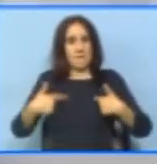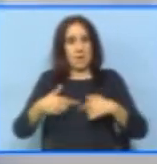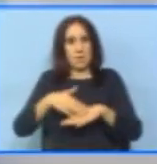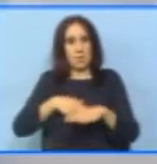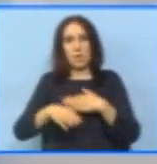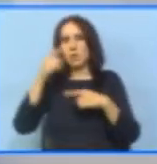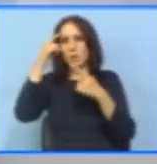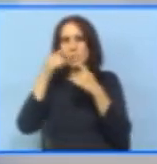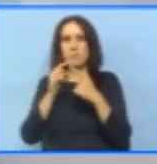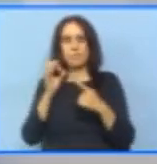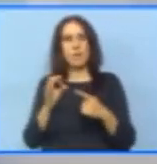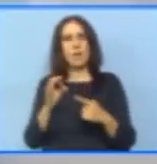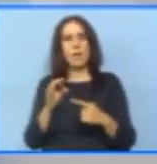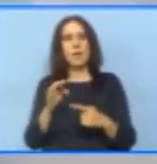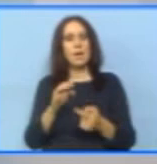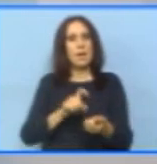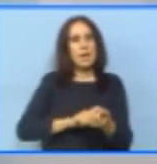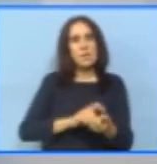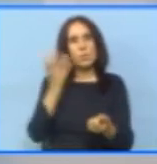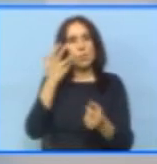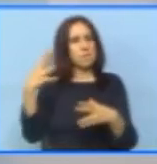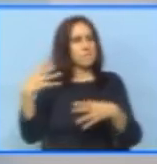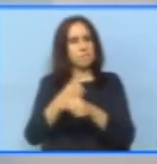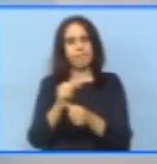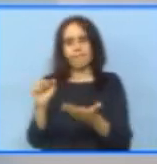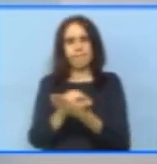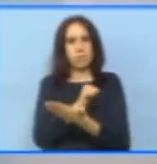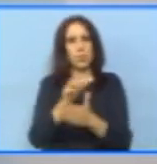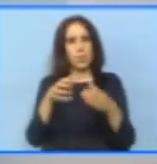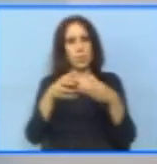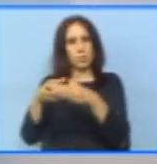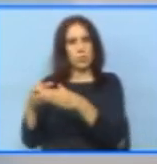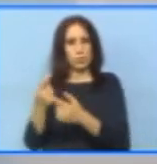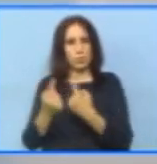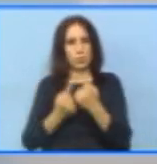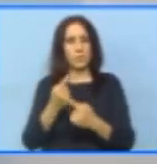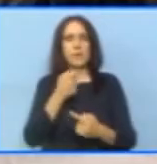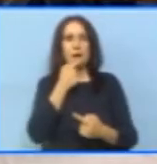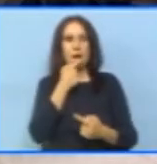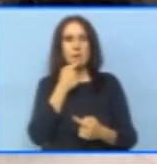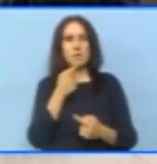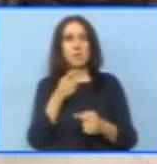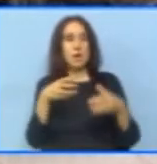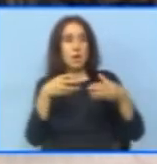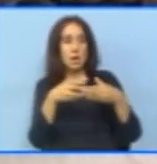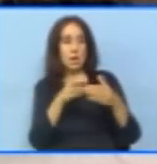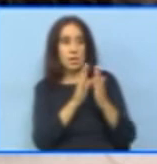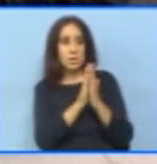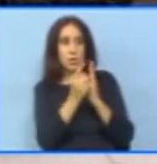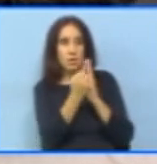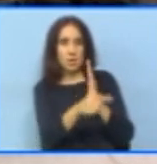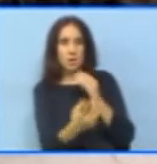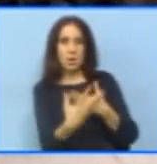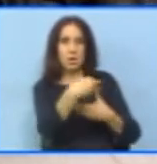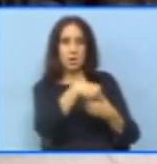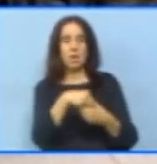objetivo é claramente fazer uma limpeza étnica e cultural de determinados grupos. Portanto, só quem pertence a determinada religião, e estes